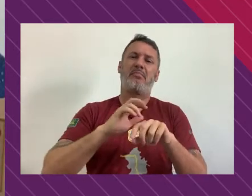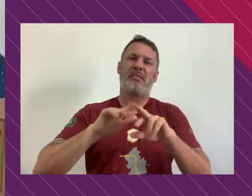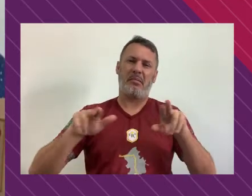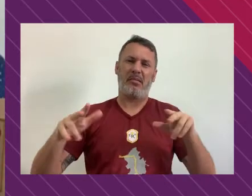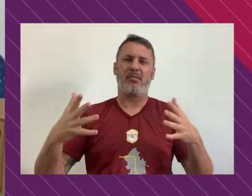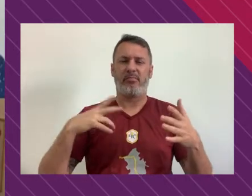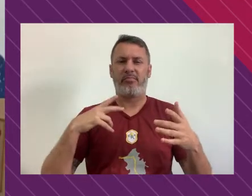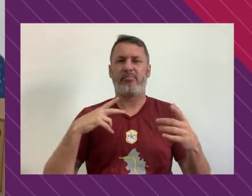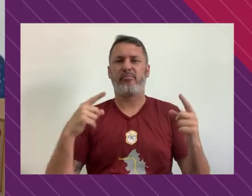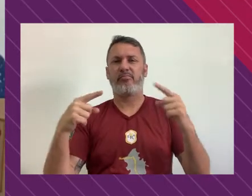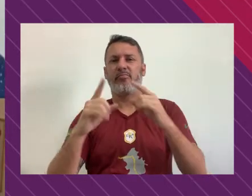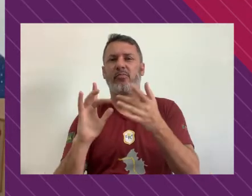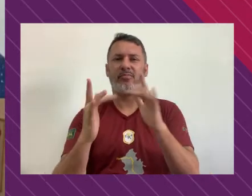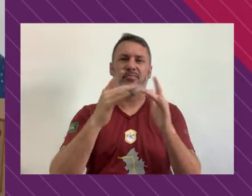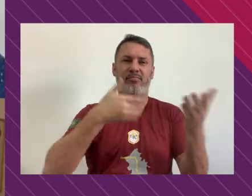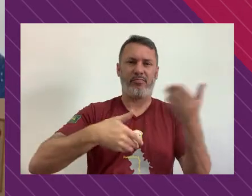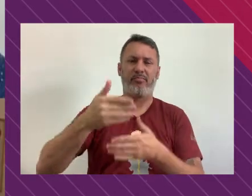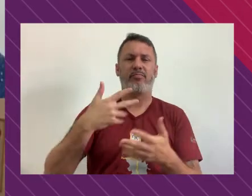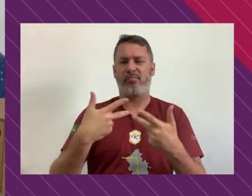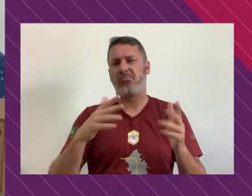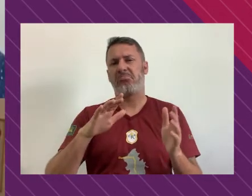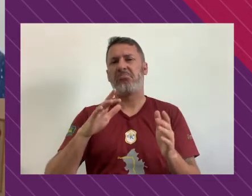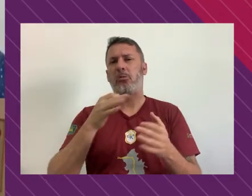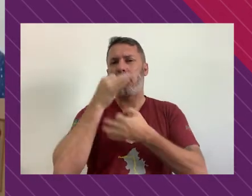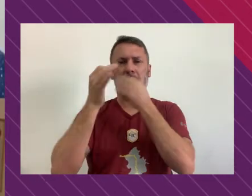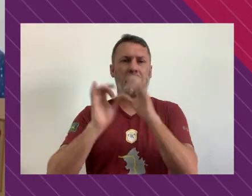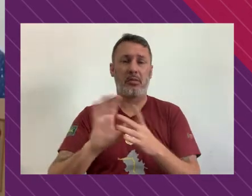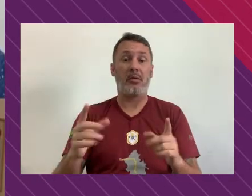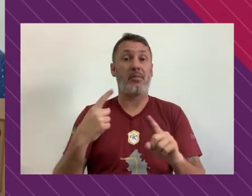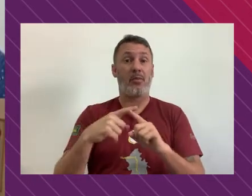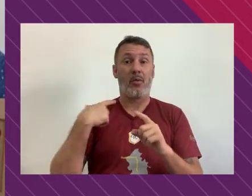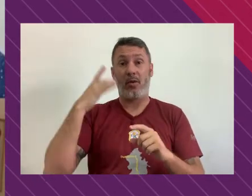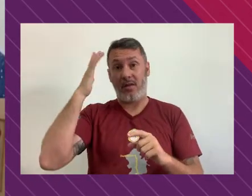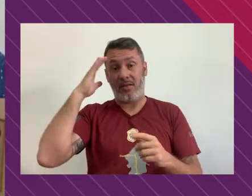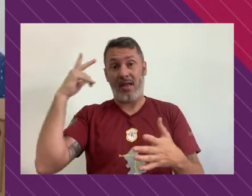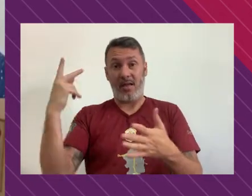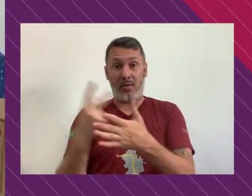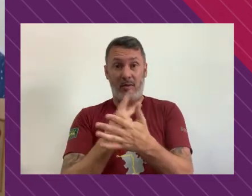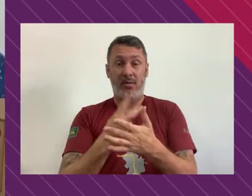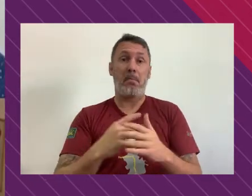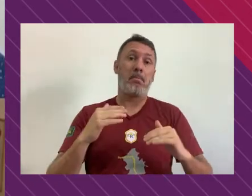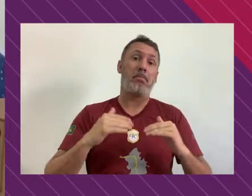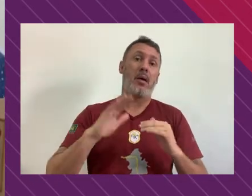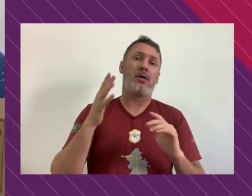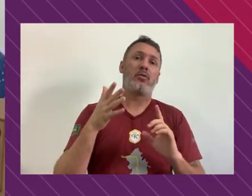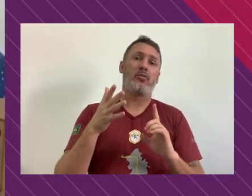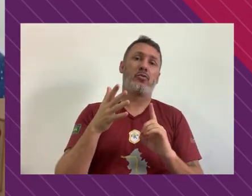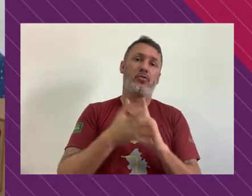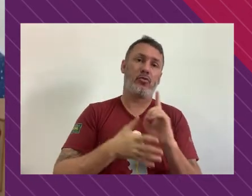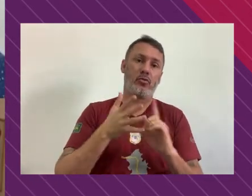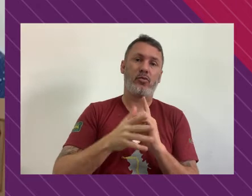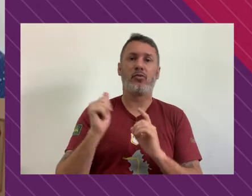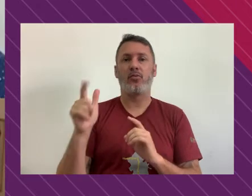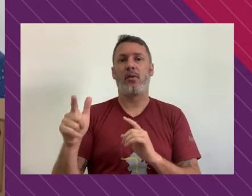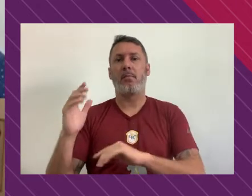ambiente e também para a empresa enquanto promotora, né, de políticas inclusivas e de diversidade?